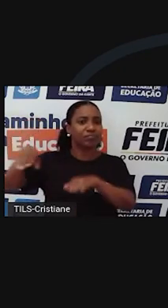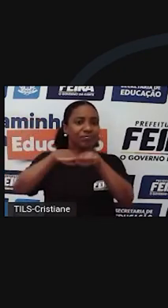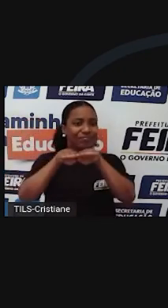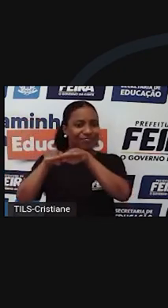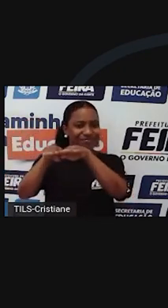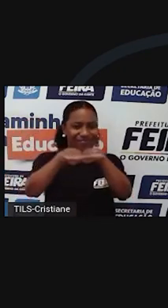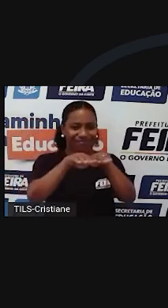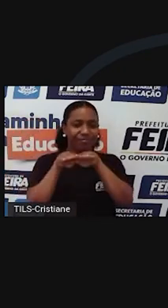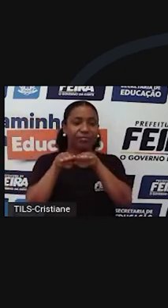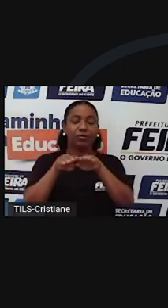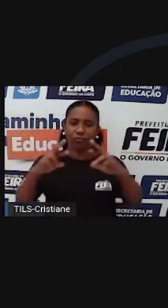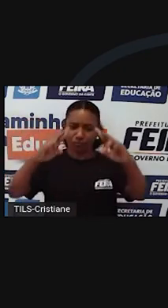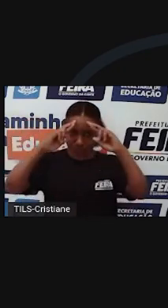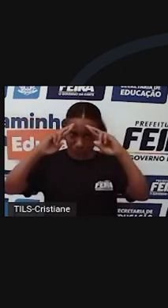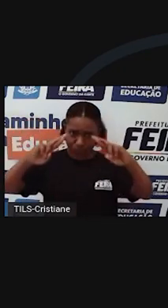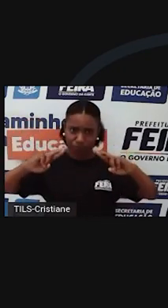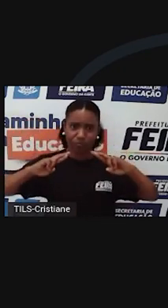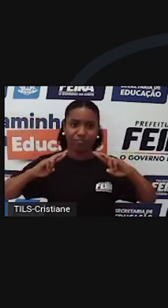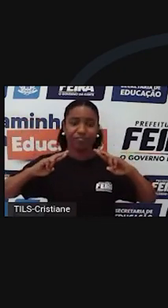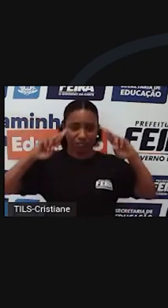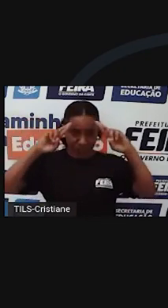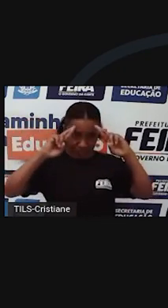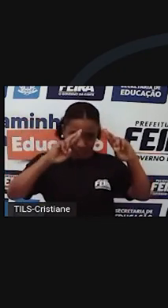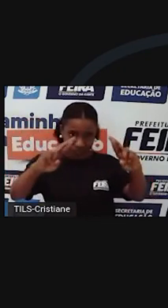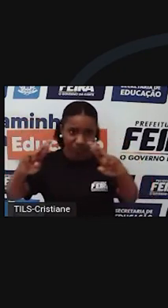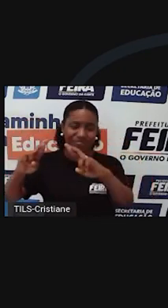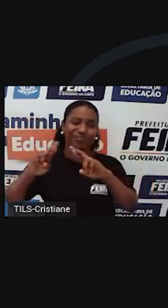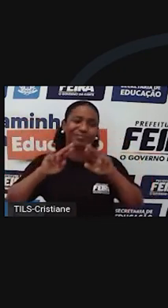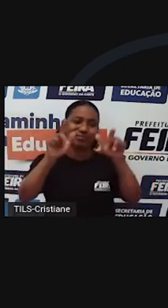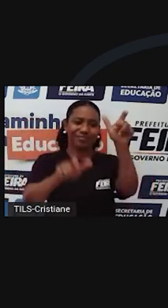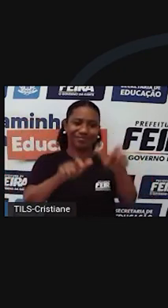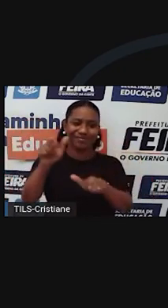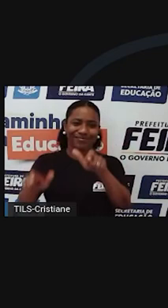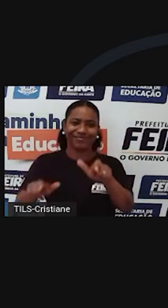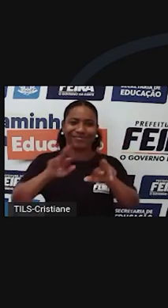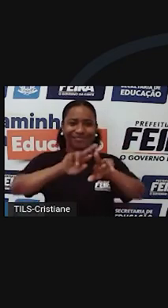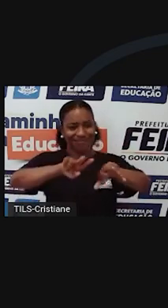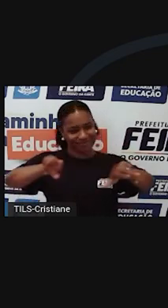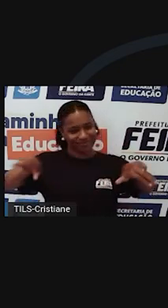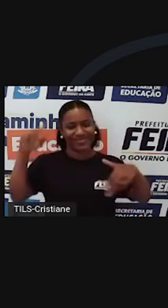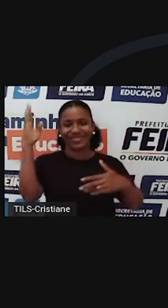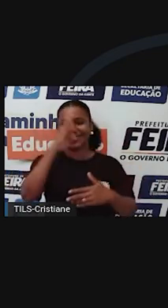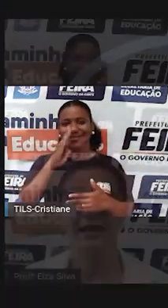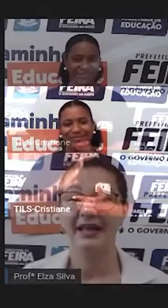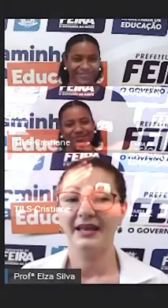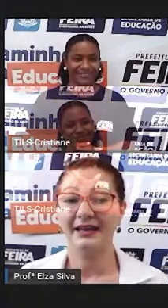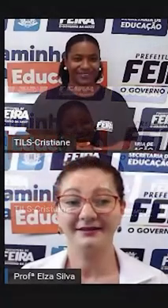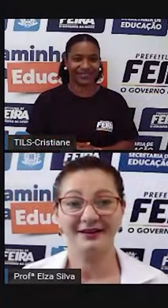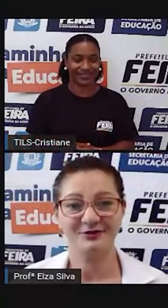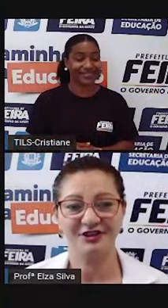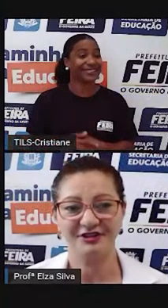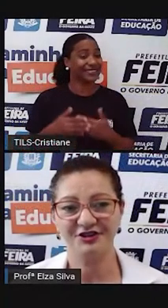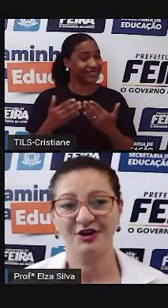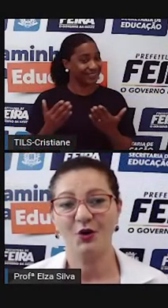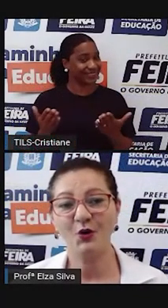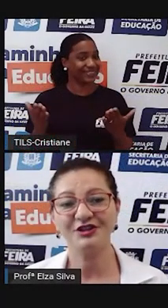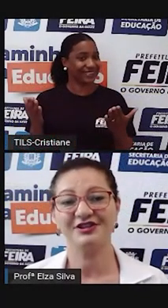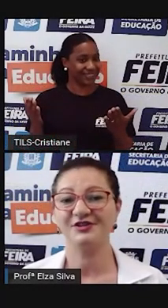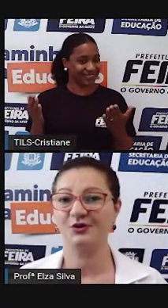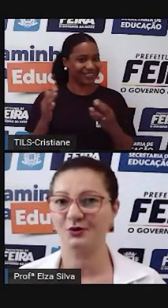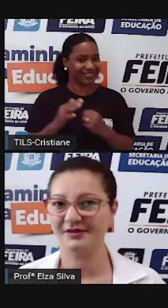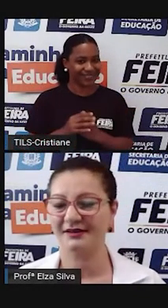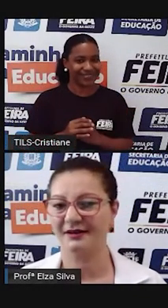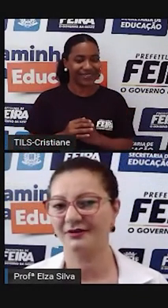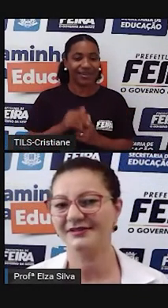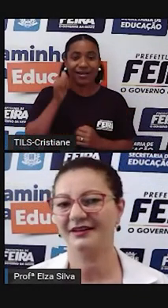uma imagem de respeito à diversidade. Esse é o Brasil que a gente quer. Então, gente, Ruth